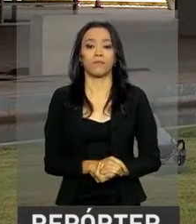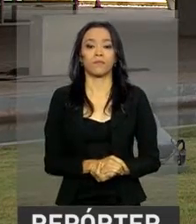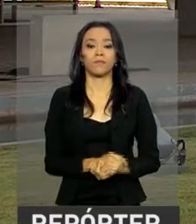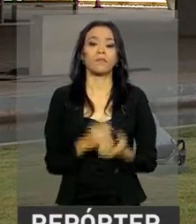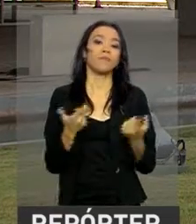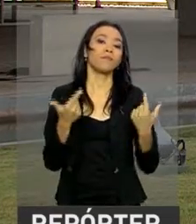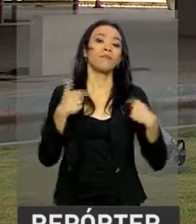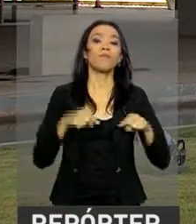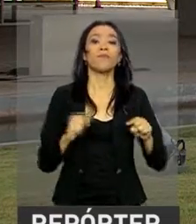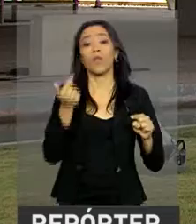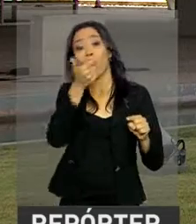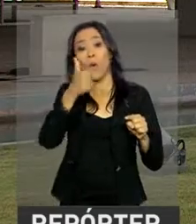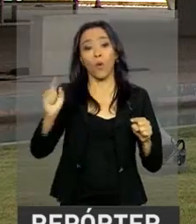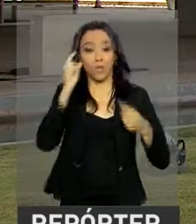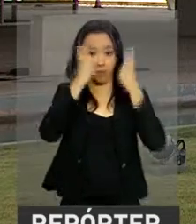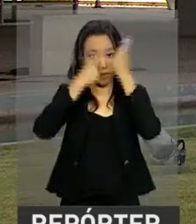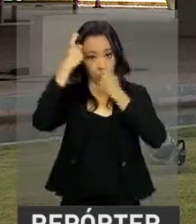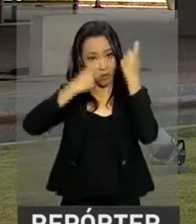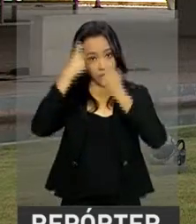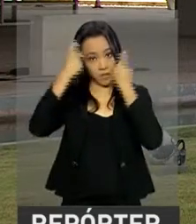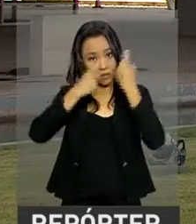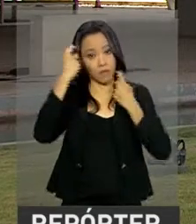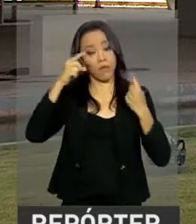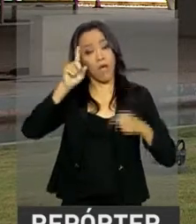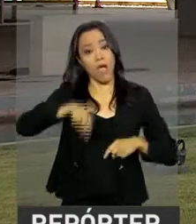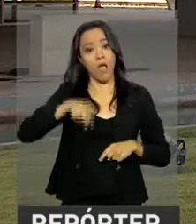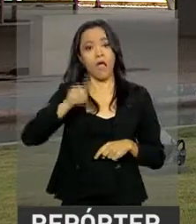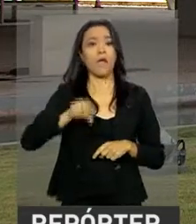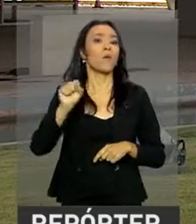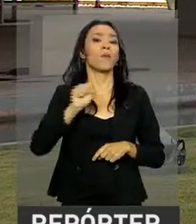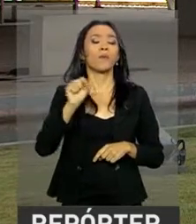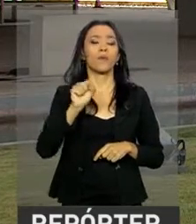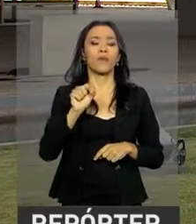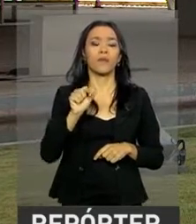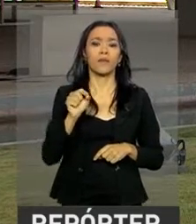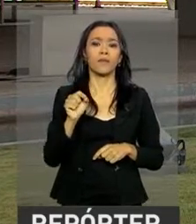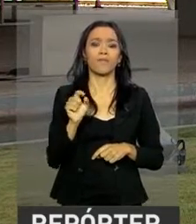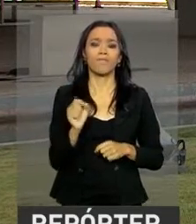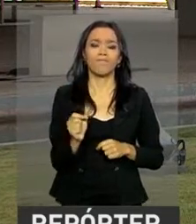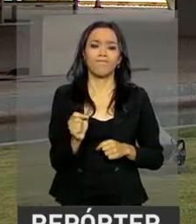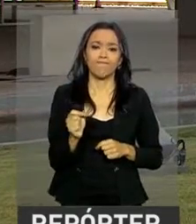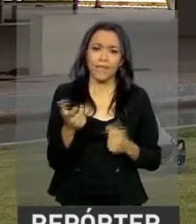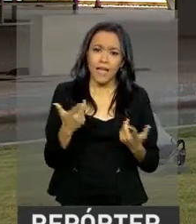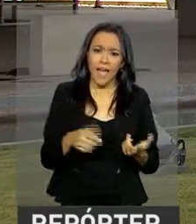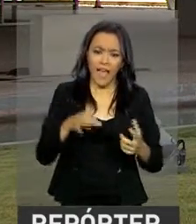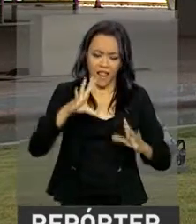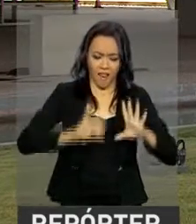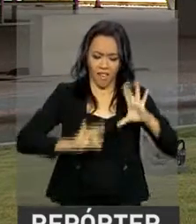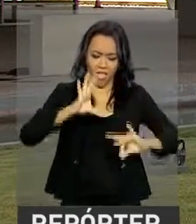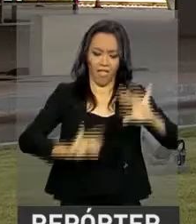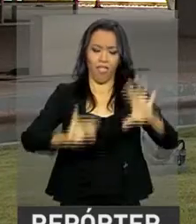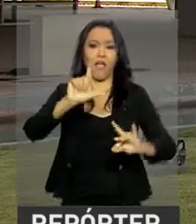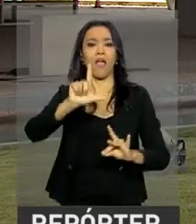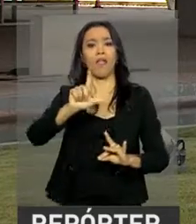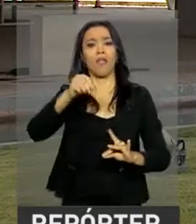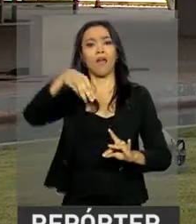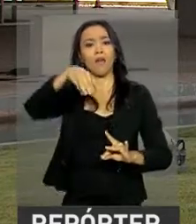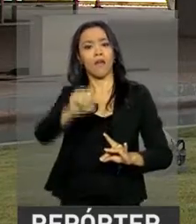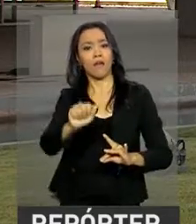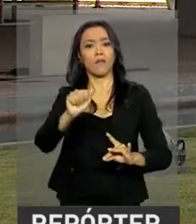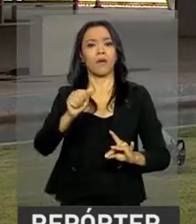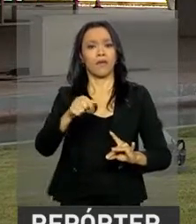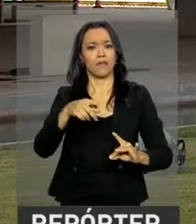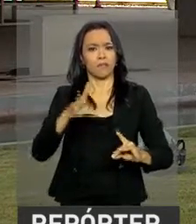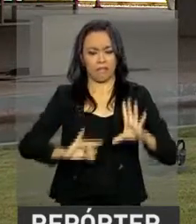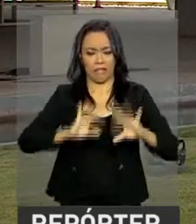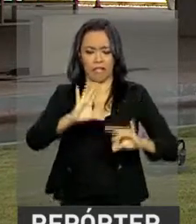Bom, uma outra preocupação aí das autoridades é com relação à possibilidade de a lama e os rejeitos acumulados lá na região